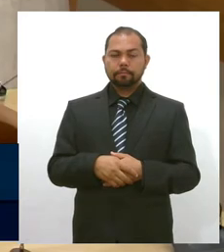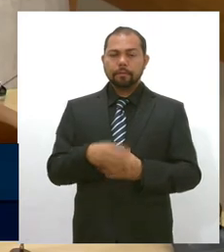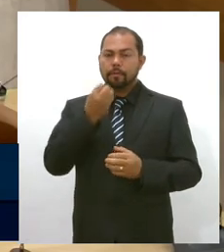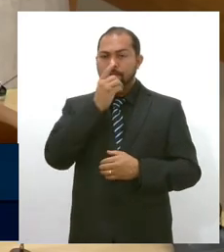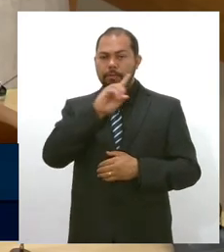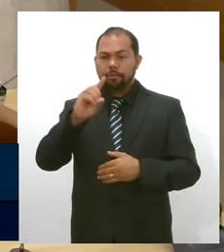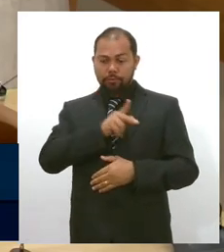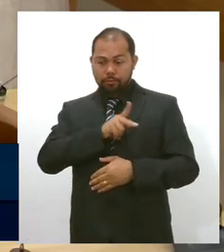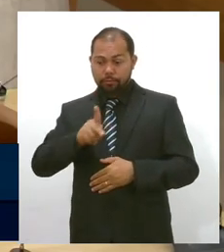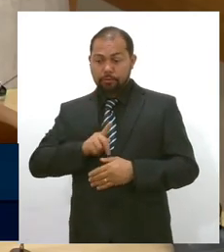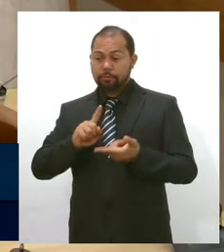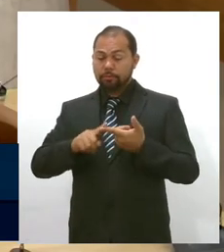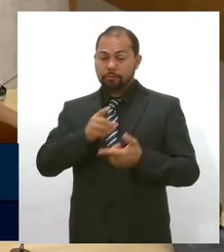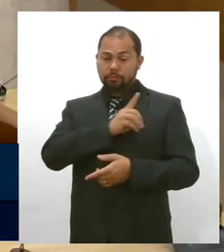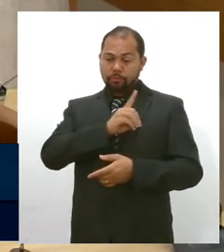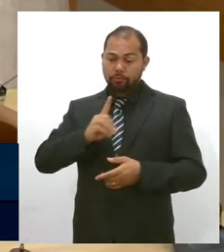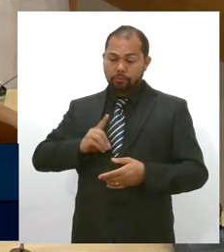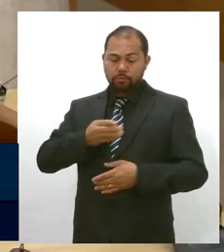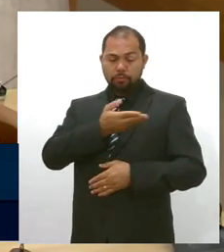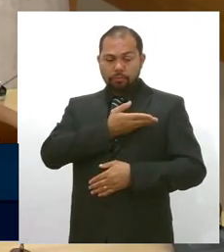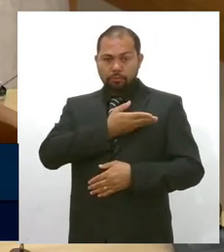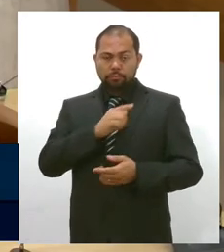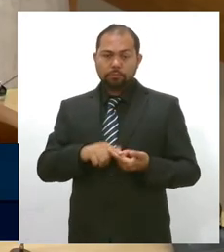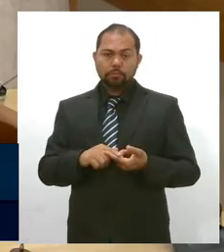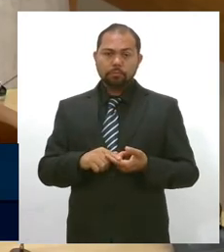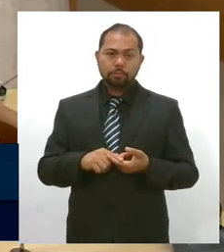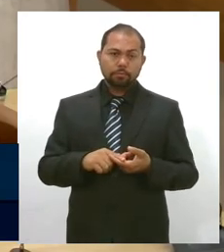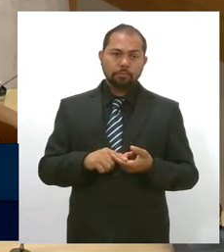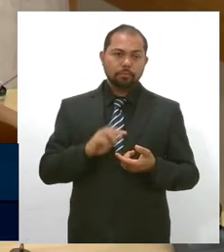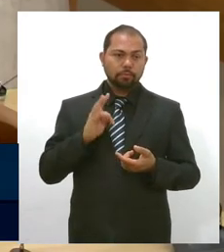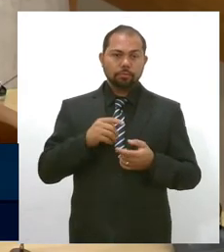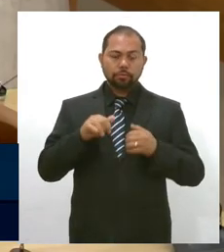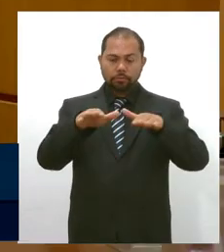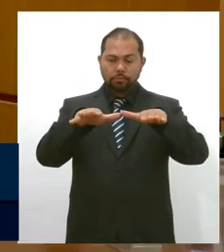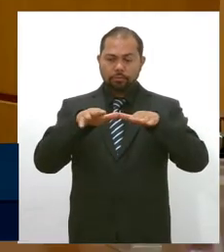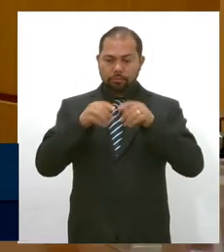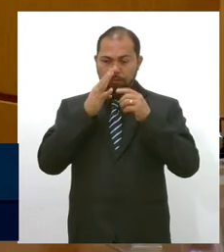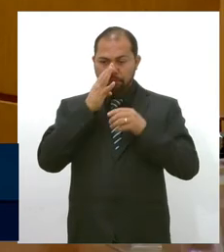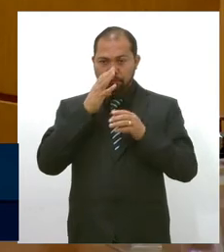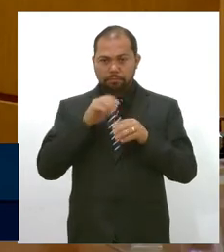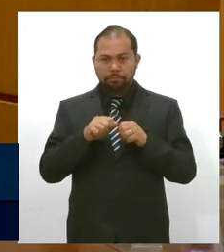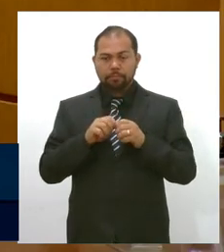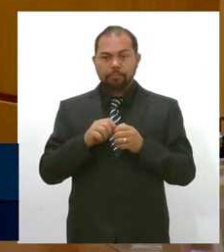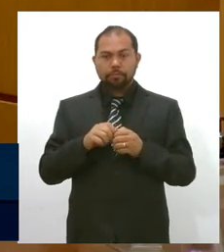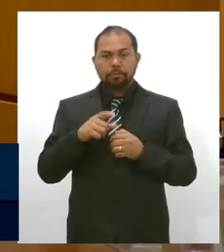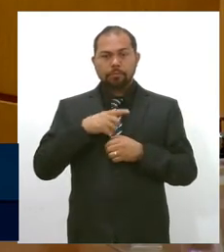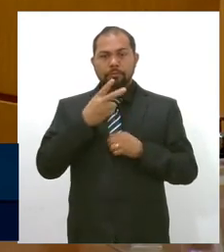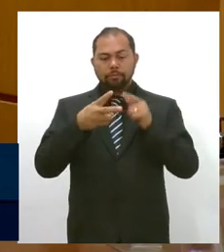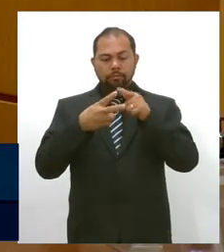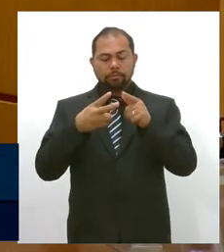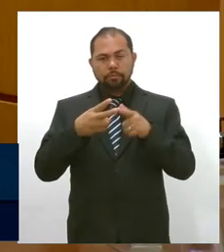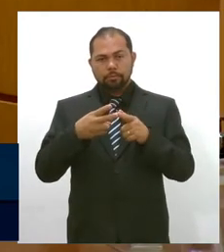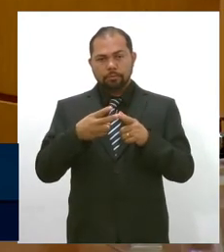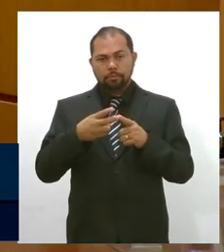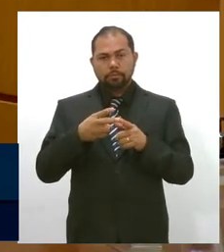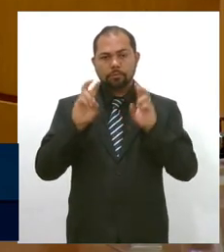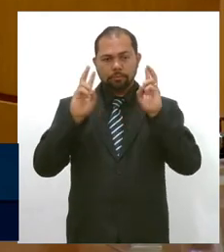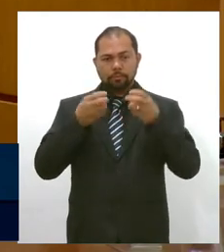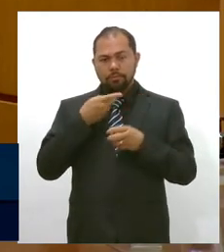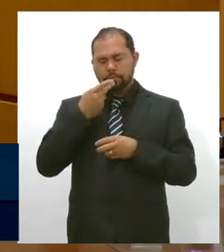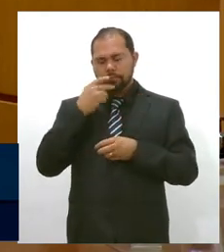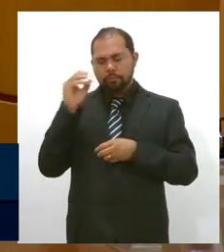colegas parlamentares que aqui se encontram, todos que acompanham a sessão. Eu tenho dois temas a tratar rapidamente aqui neste pequeno expediente, senhor